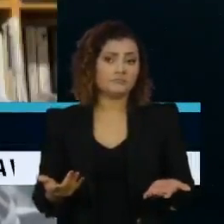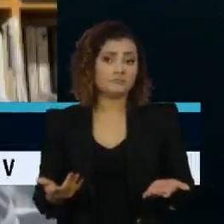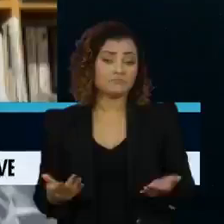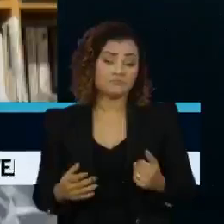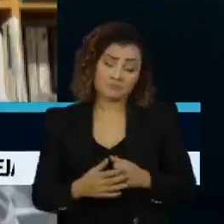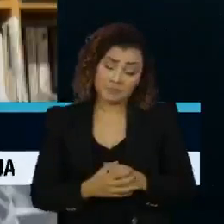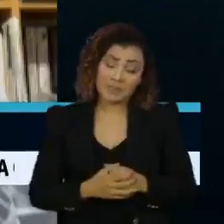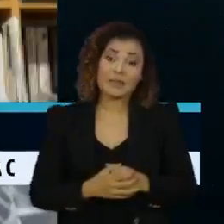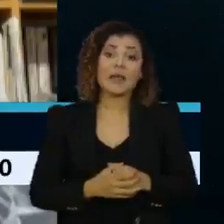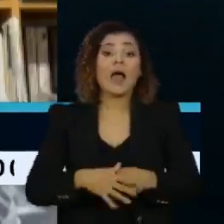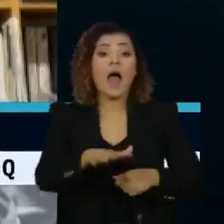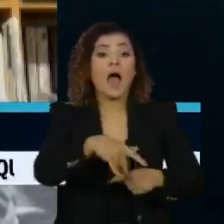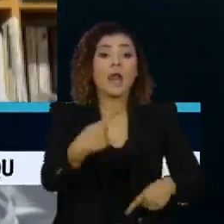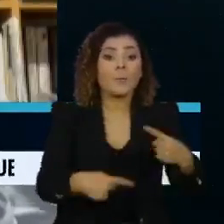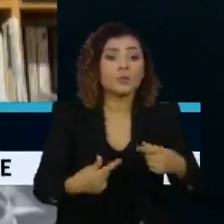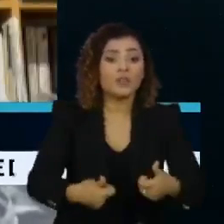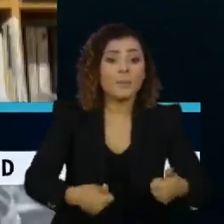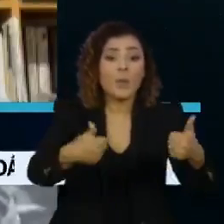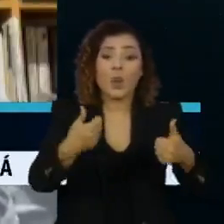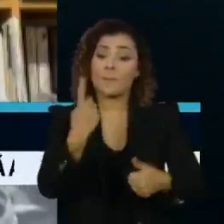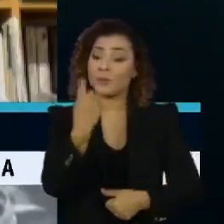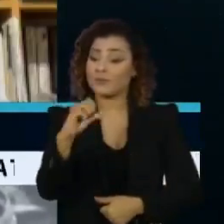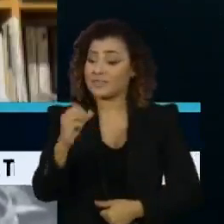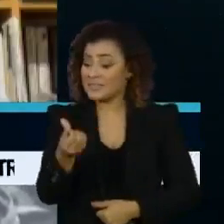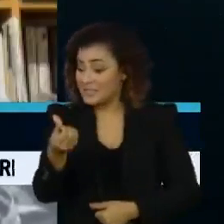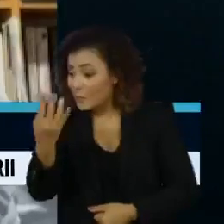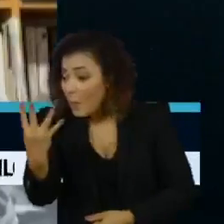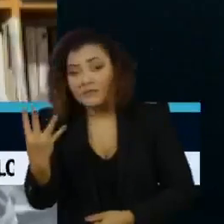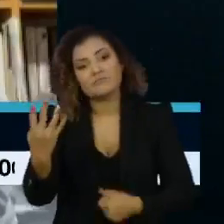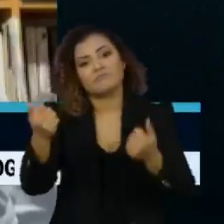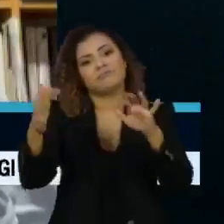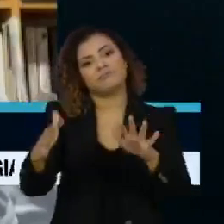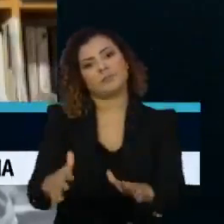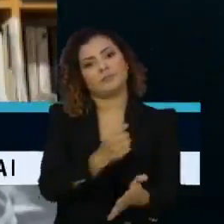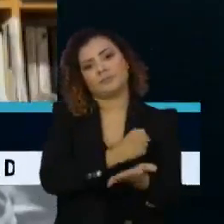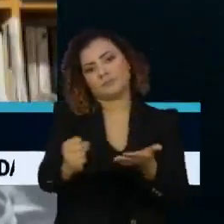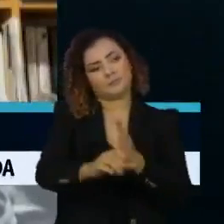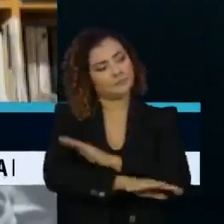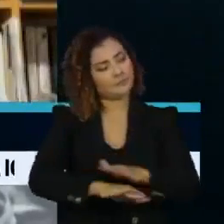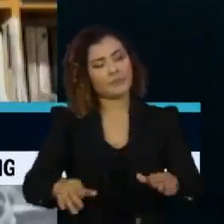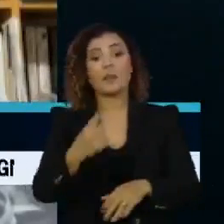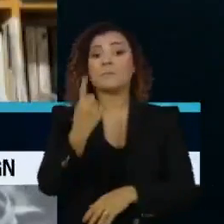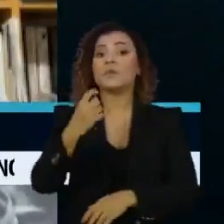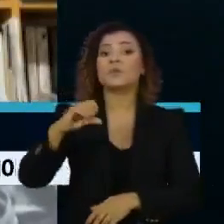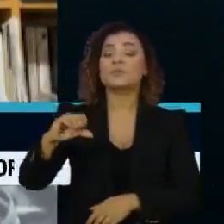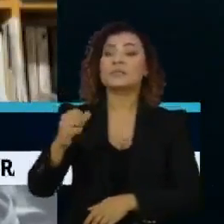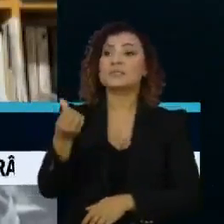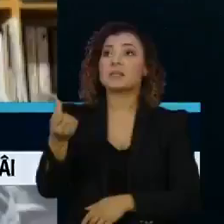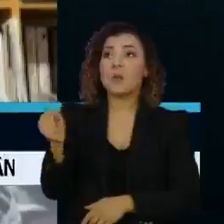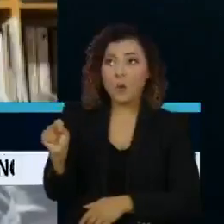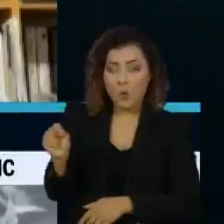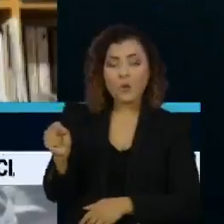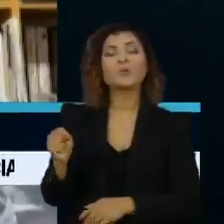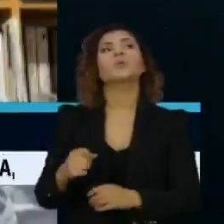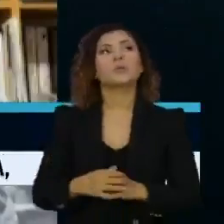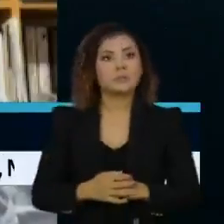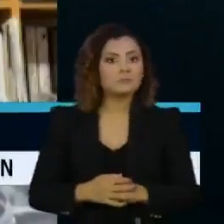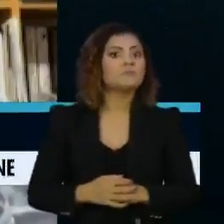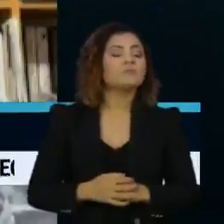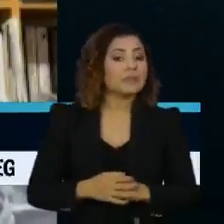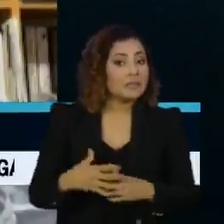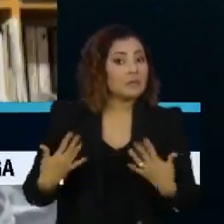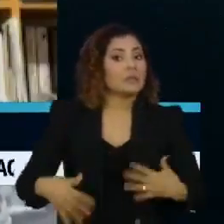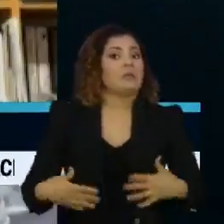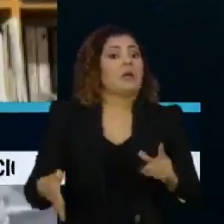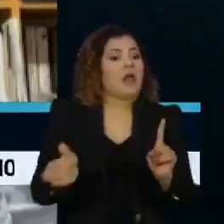que o sistema político ia melhorar em 64 foi por água abaixo totalmente em 1968 e se